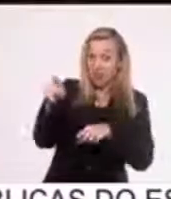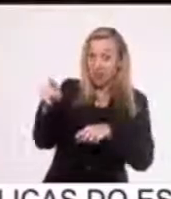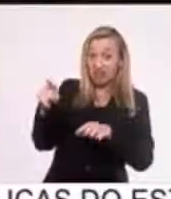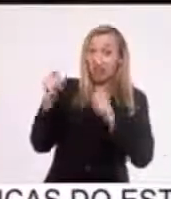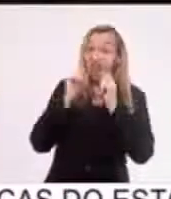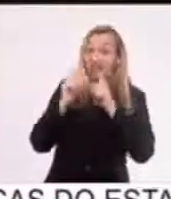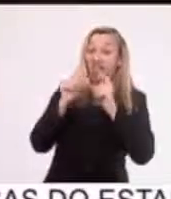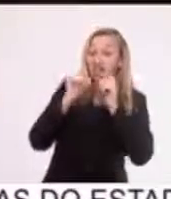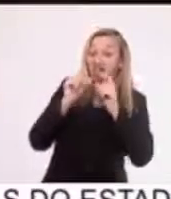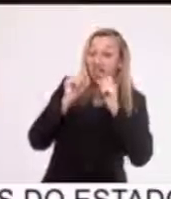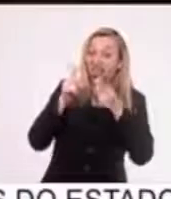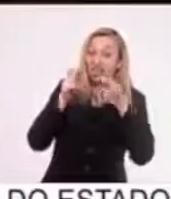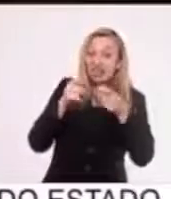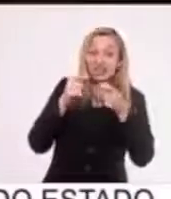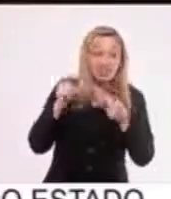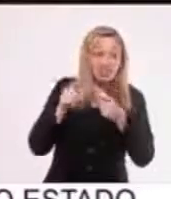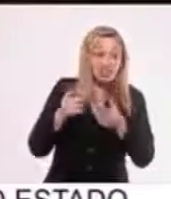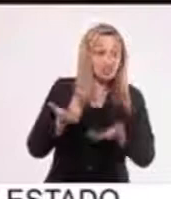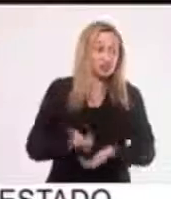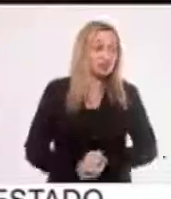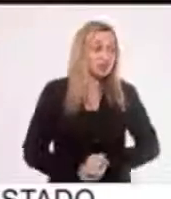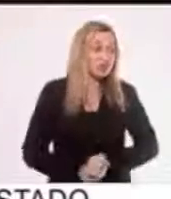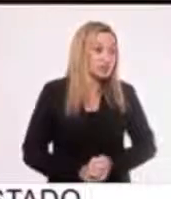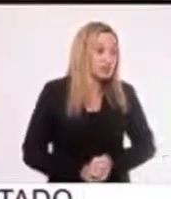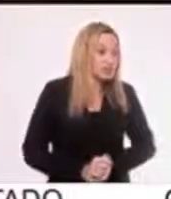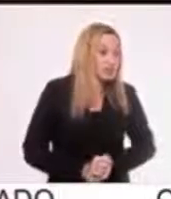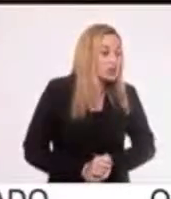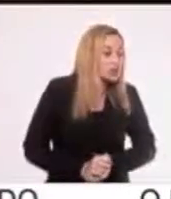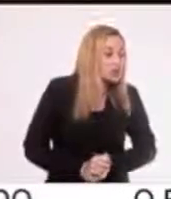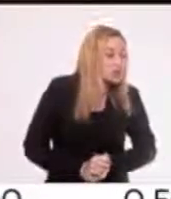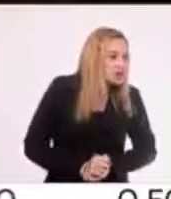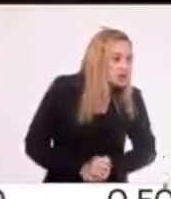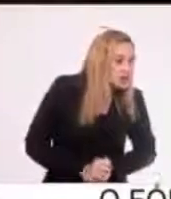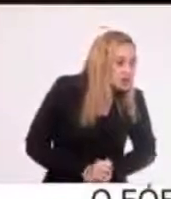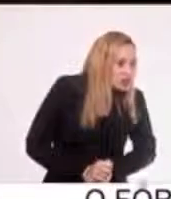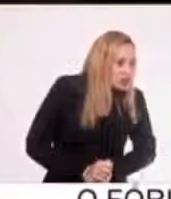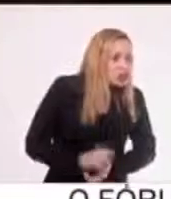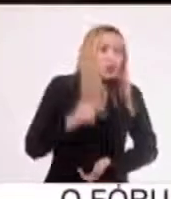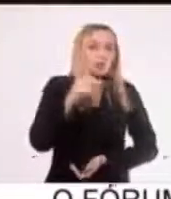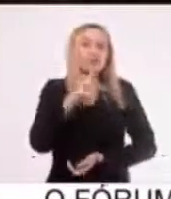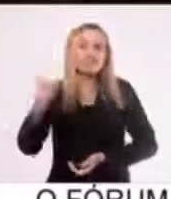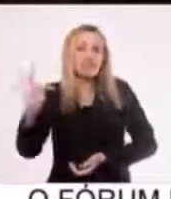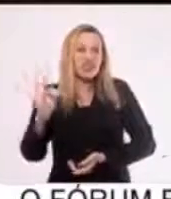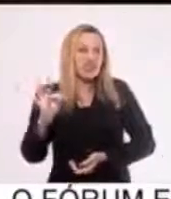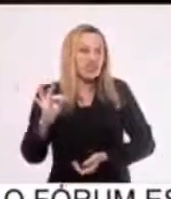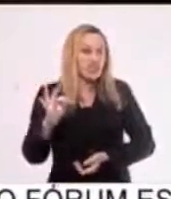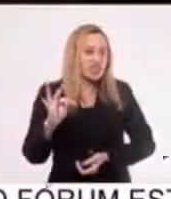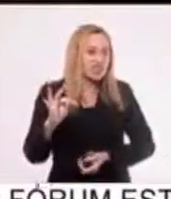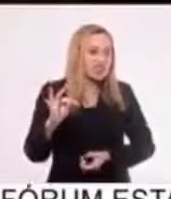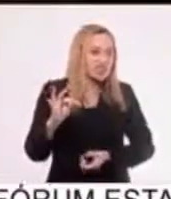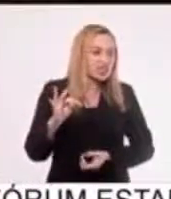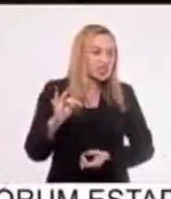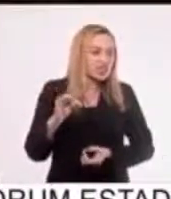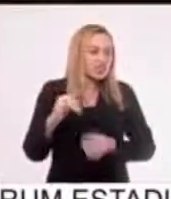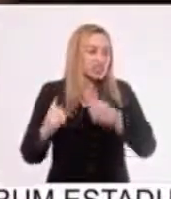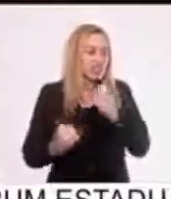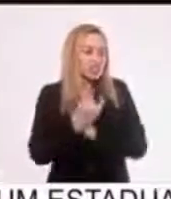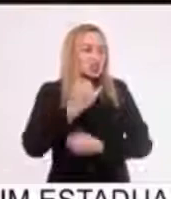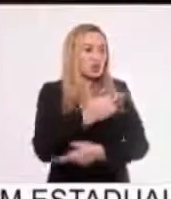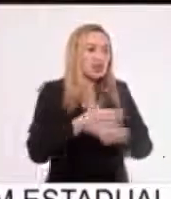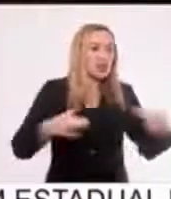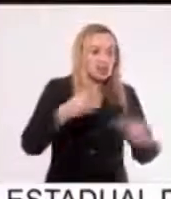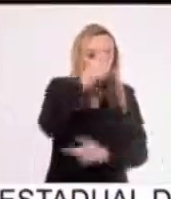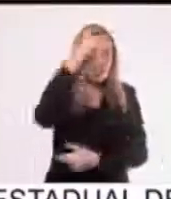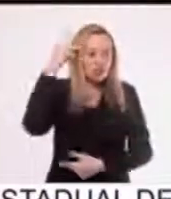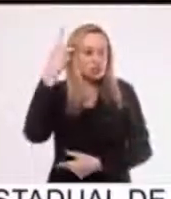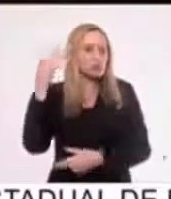esses idiotas úteis, badernar, quando o PT relatou a CPI das universidades